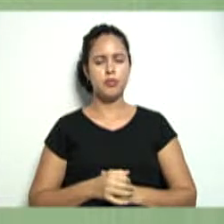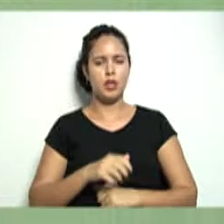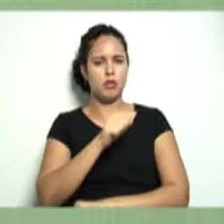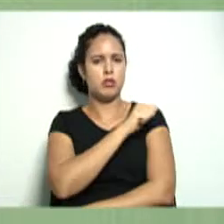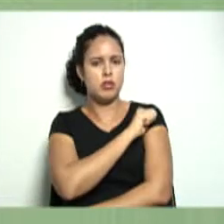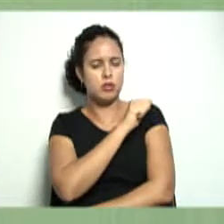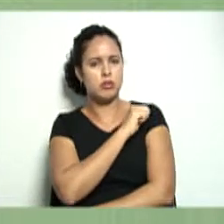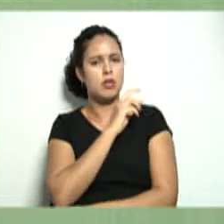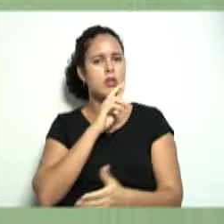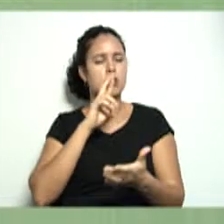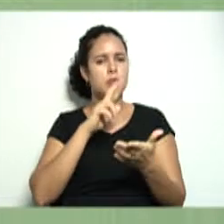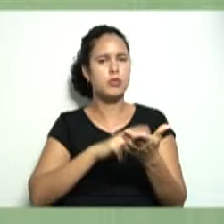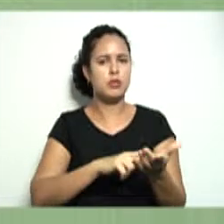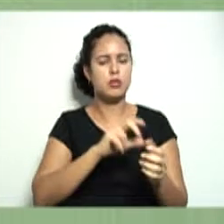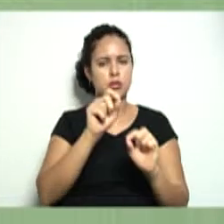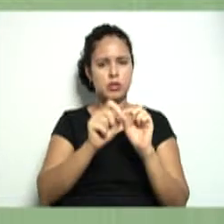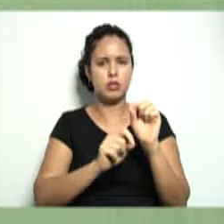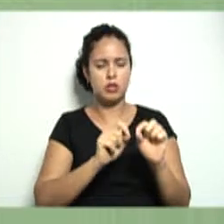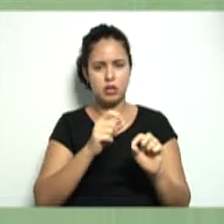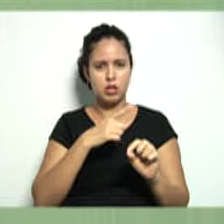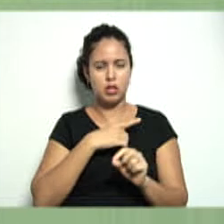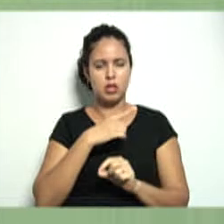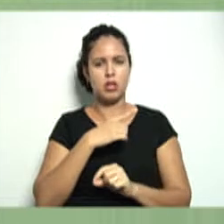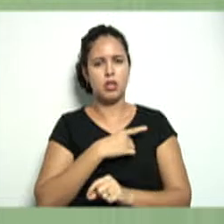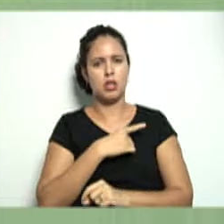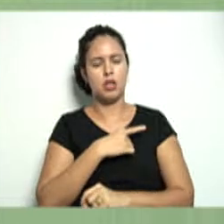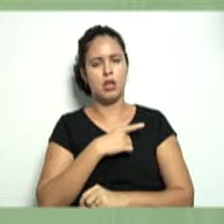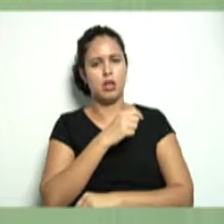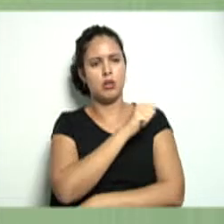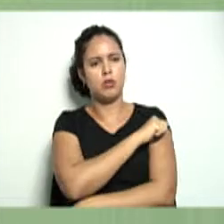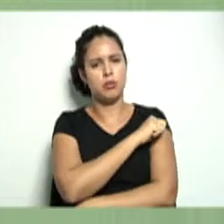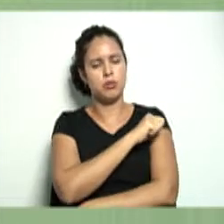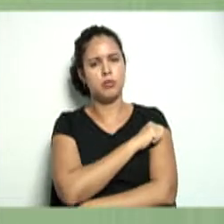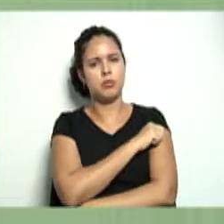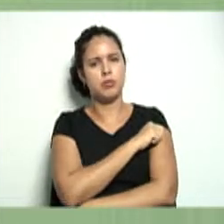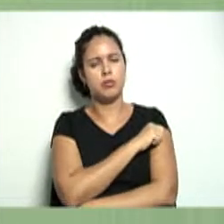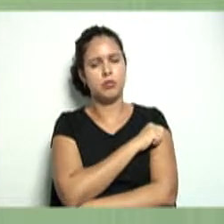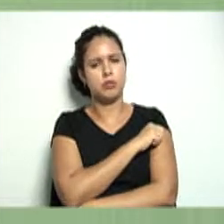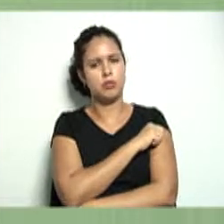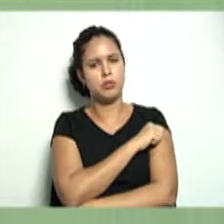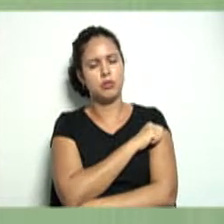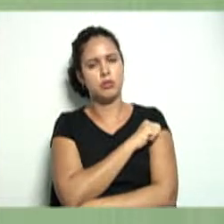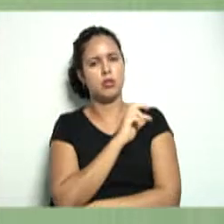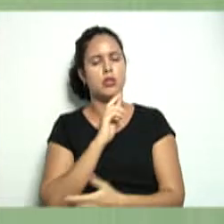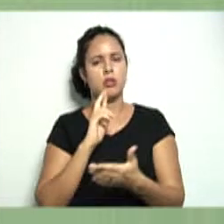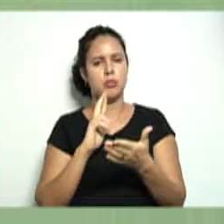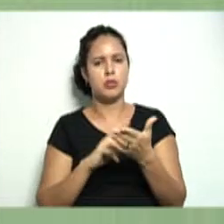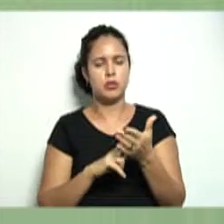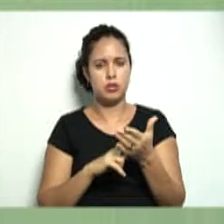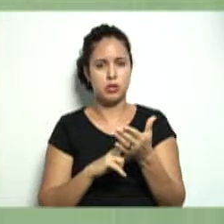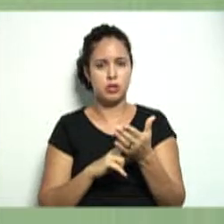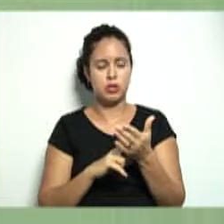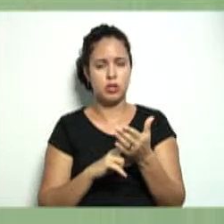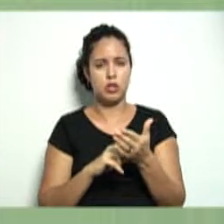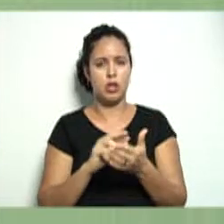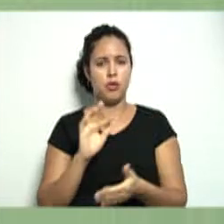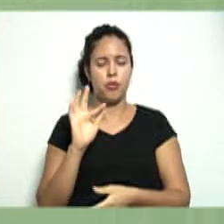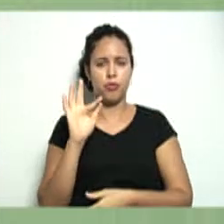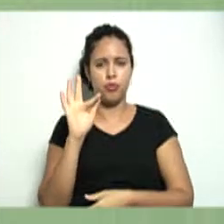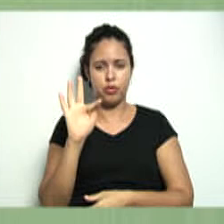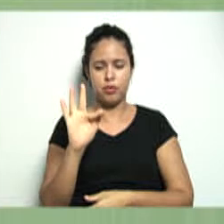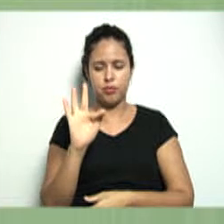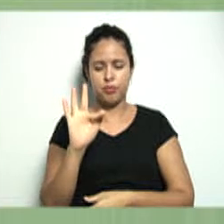daqui, olha, teve gente que que errou, colocou como falsa, mas na verdade é